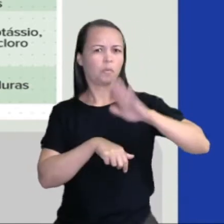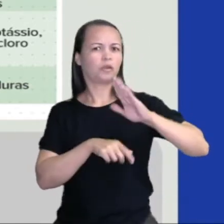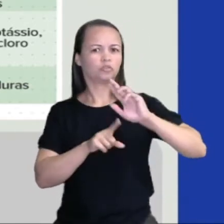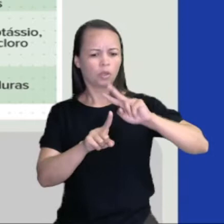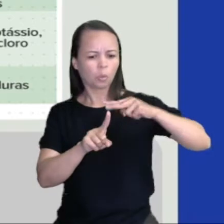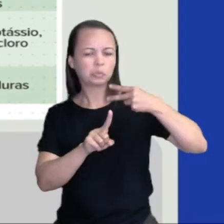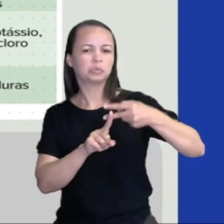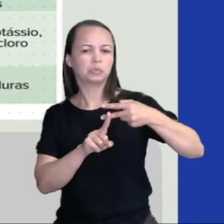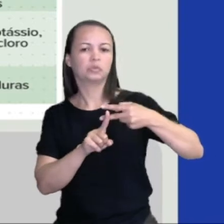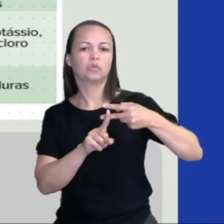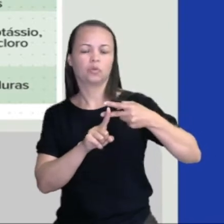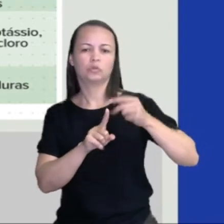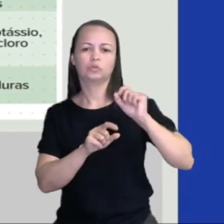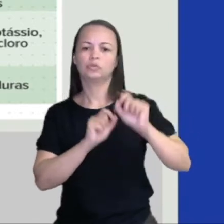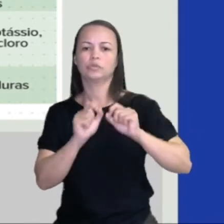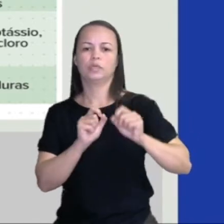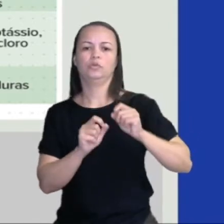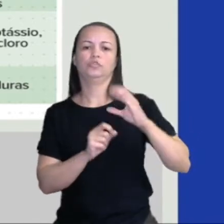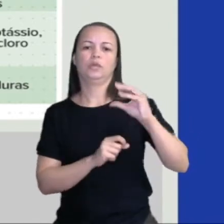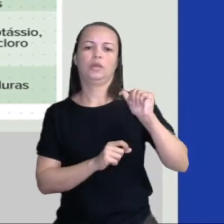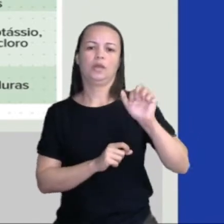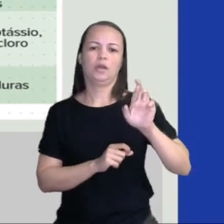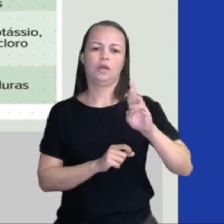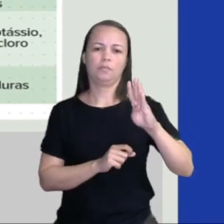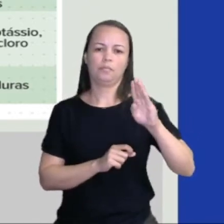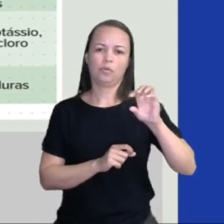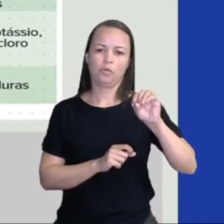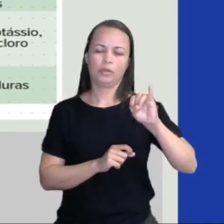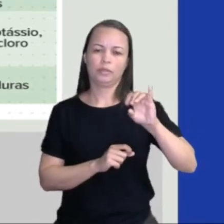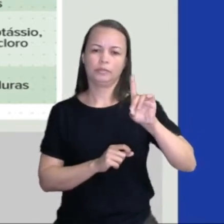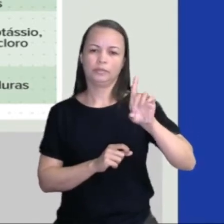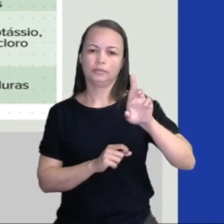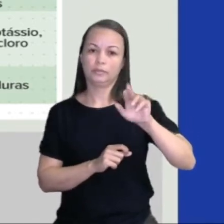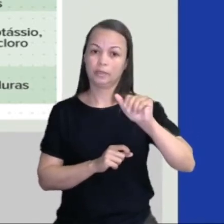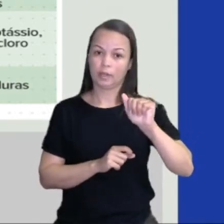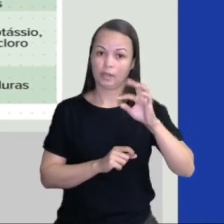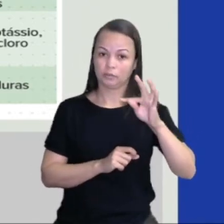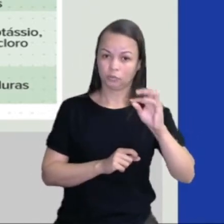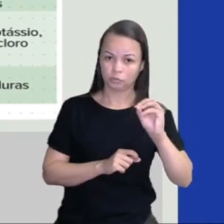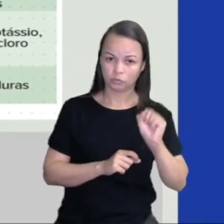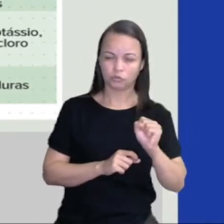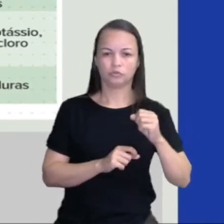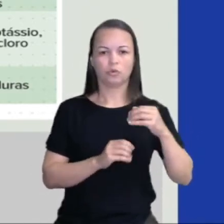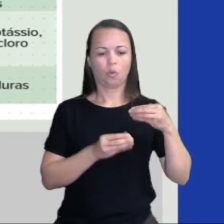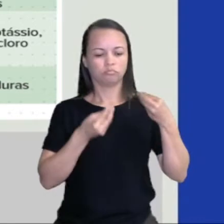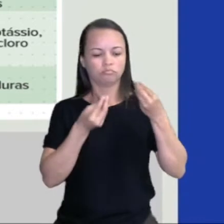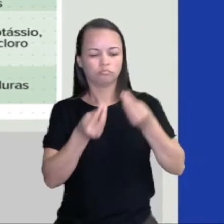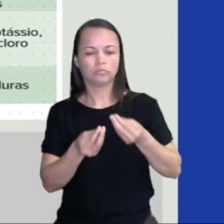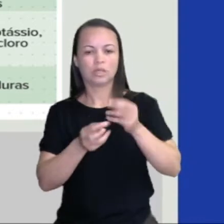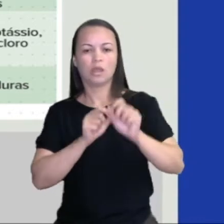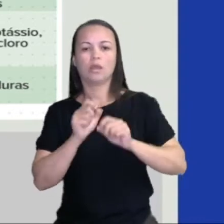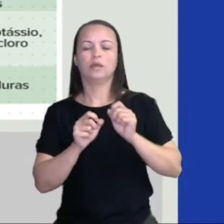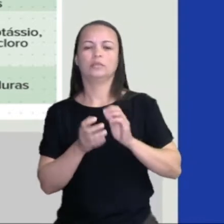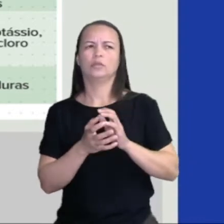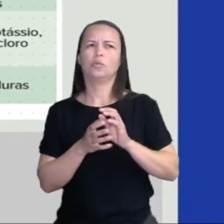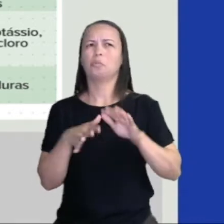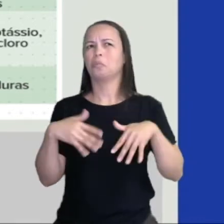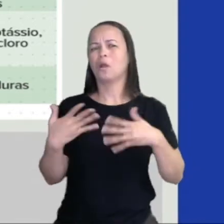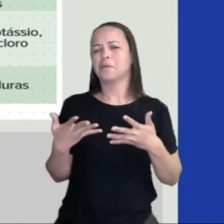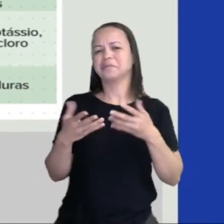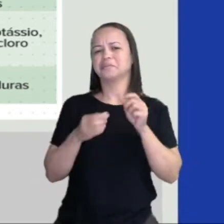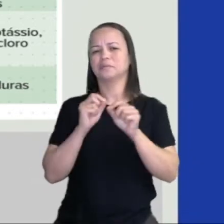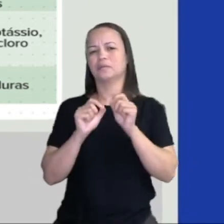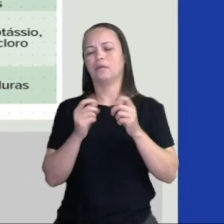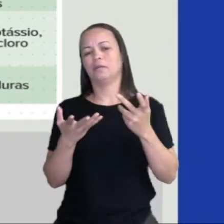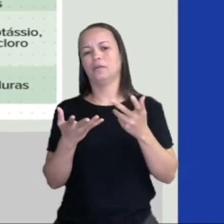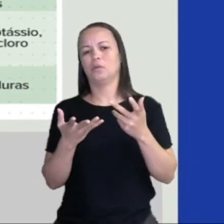dobro do que os carboidratos oferecem como energético, tá? E aí, quais são os alimentos ou quais seriam esses alimentos